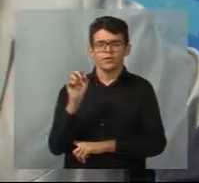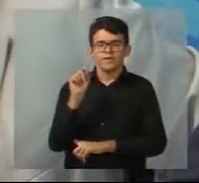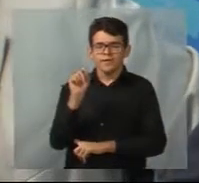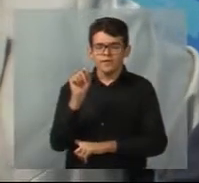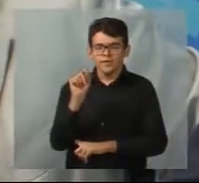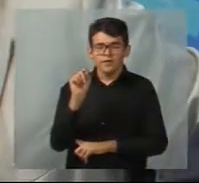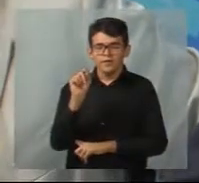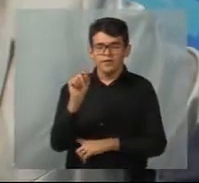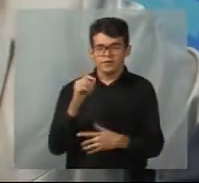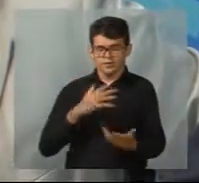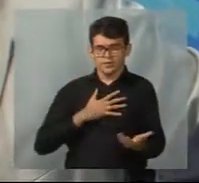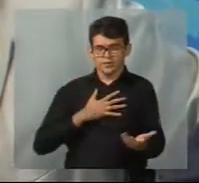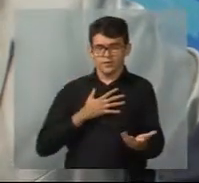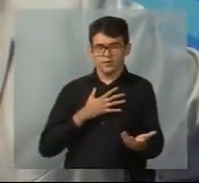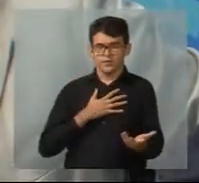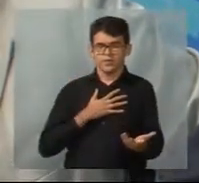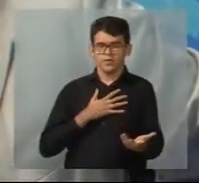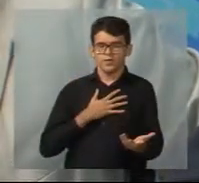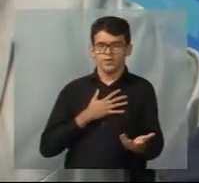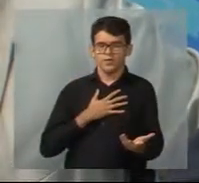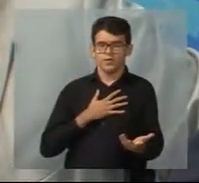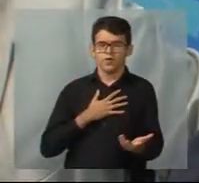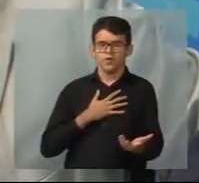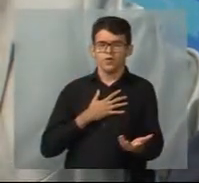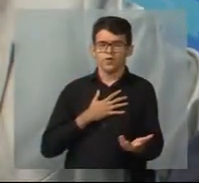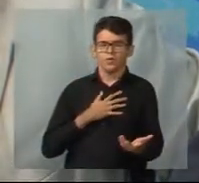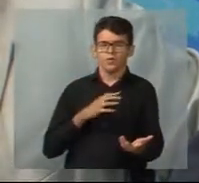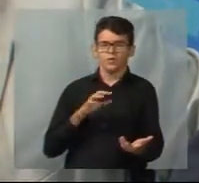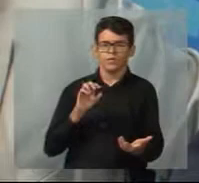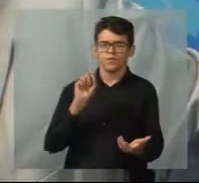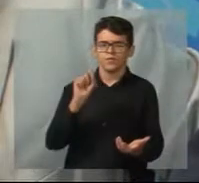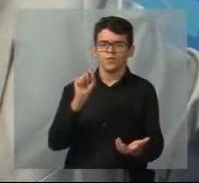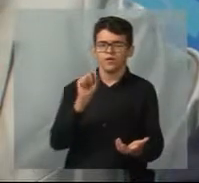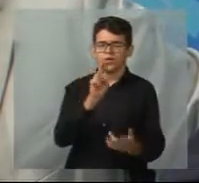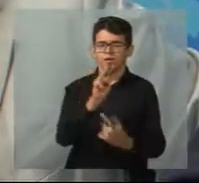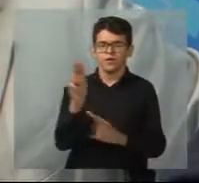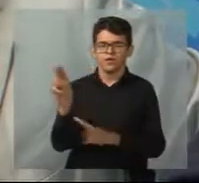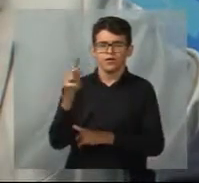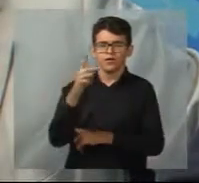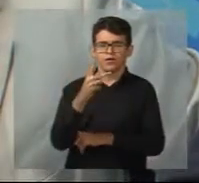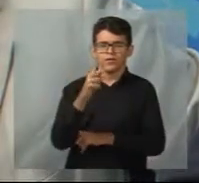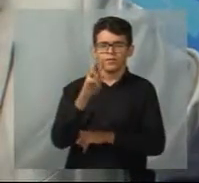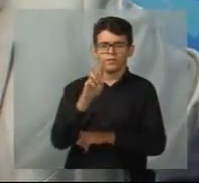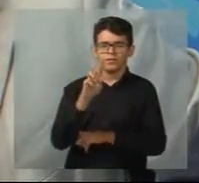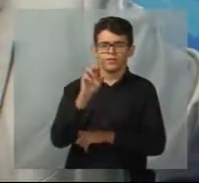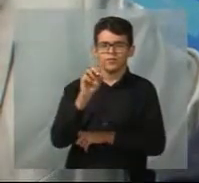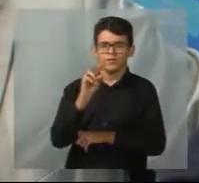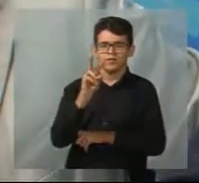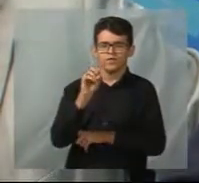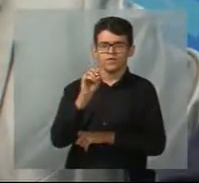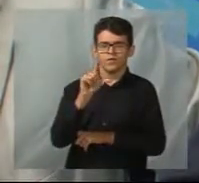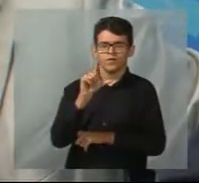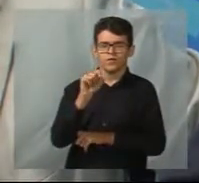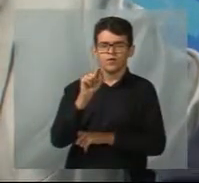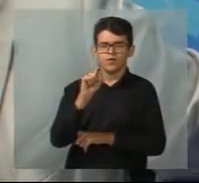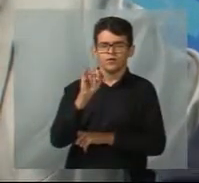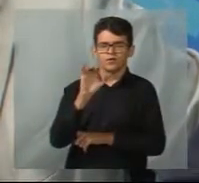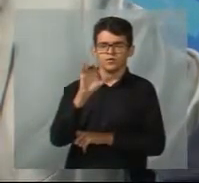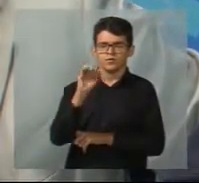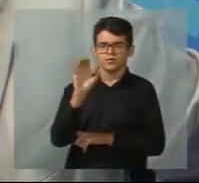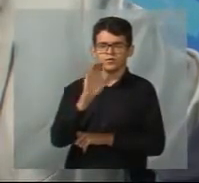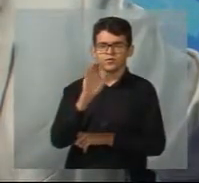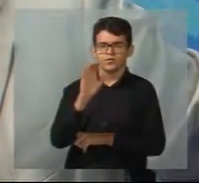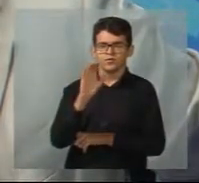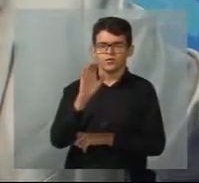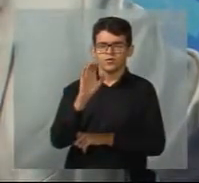eu prefiro usar a expressão prova lógico-formal. E eu tenho repetido incansavelmente que se uma senhora aparece grávida